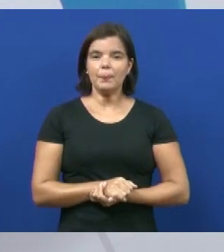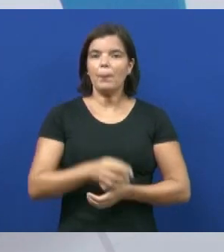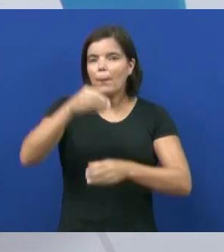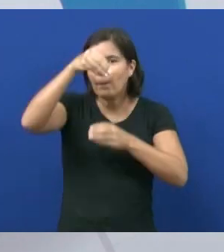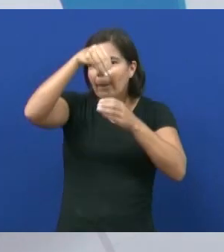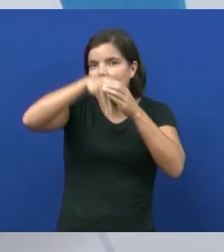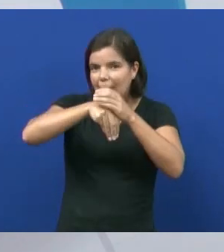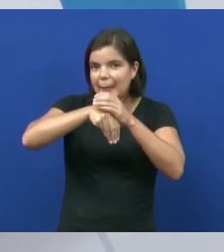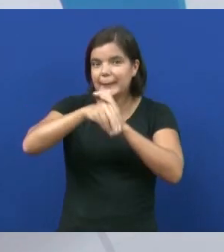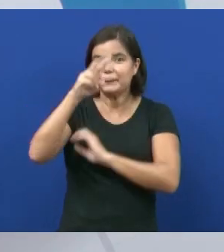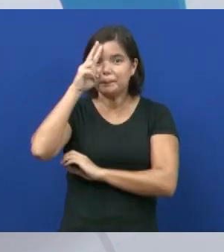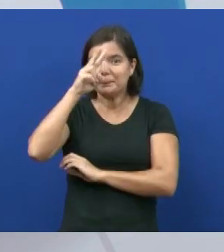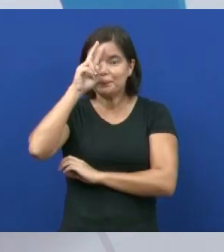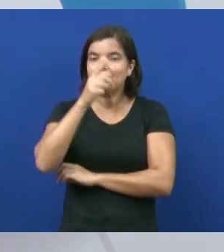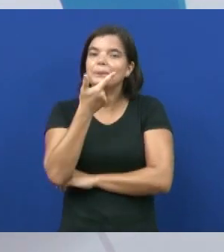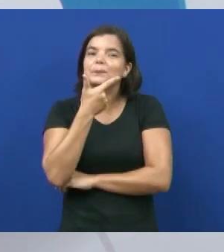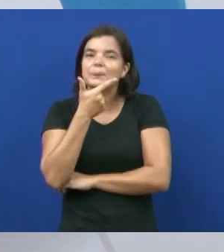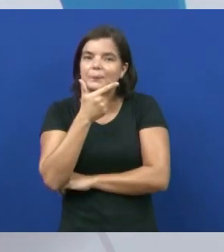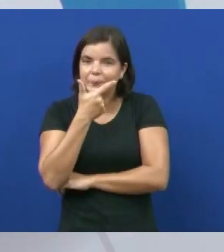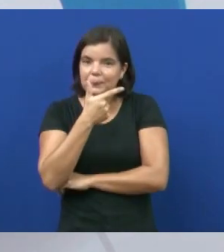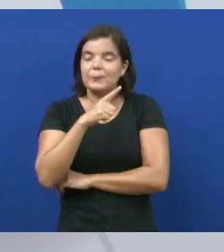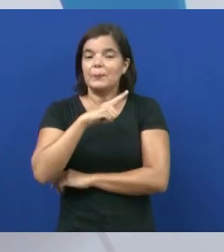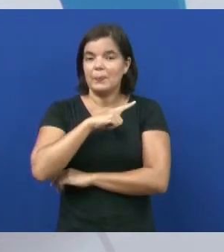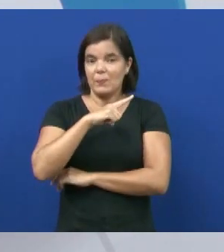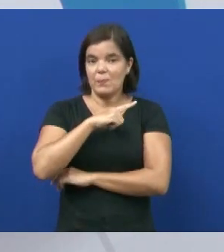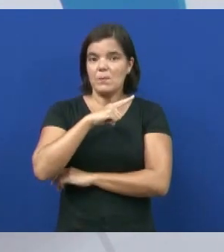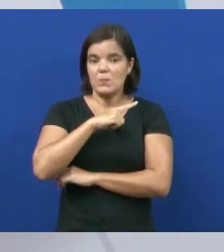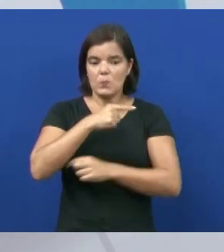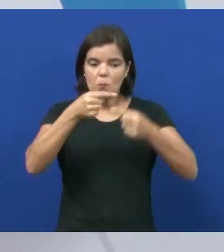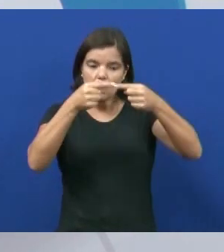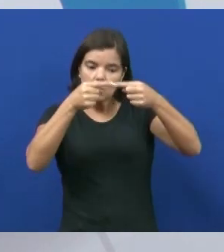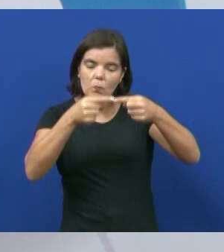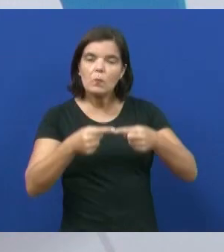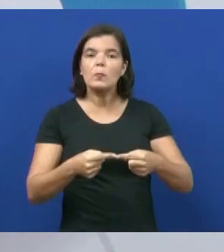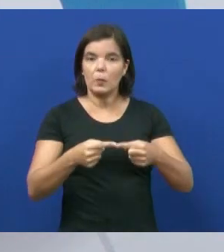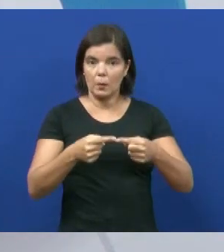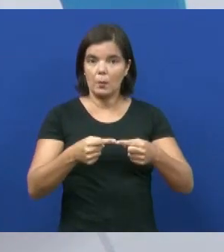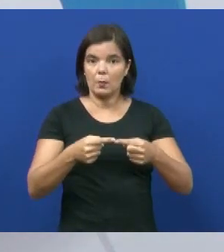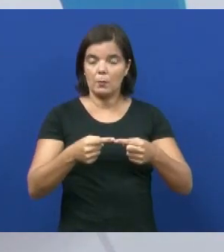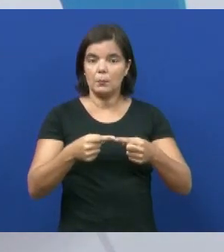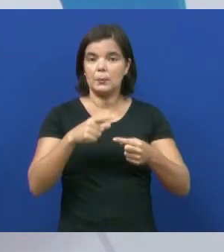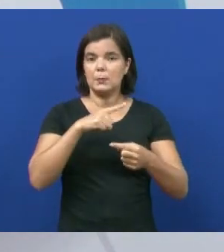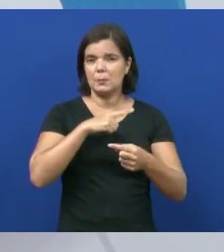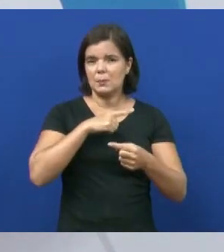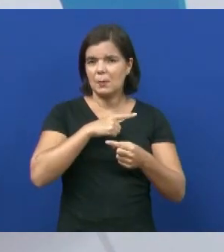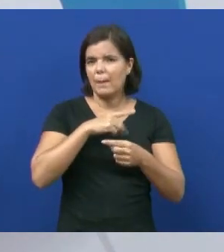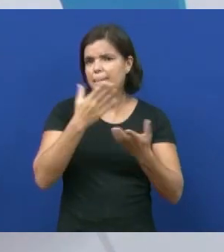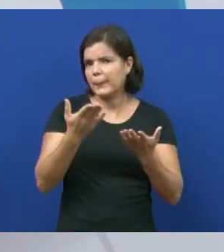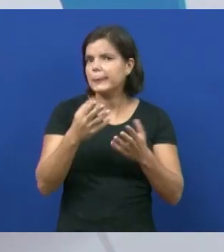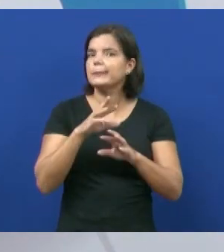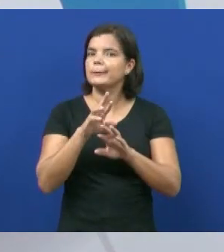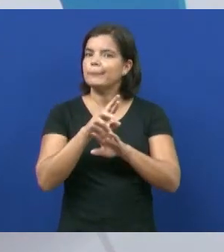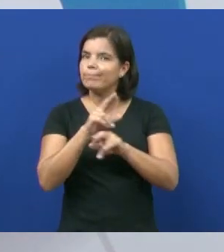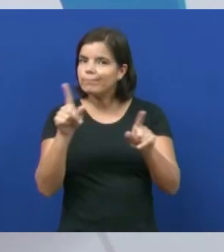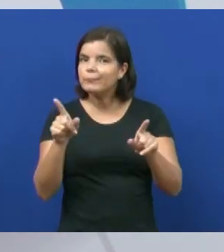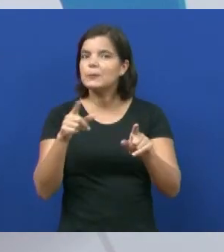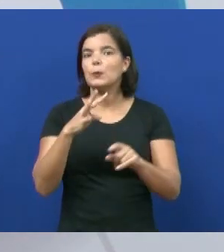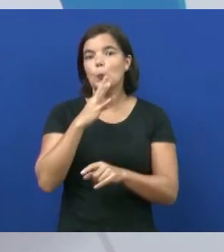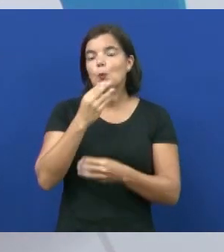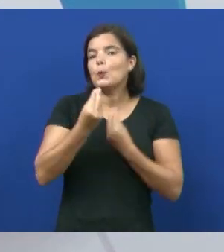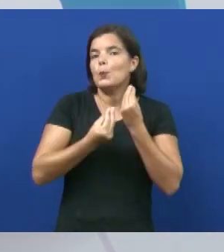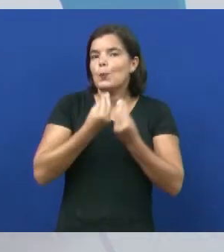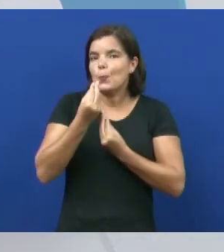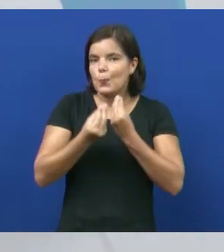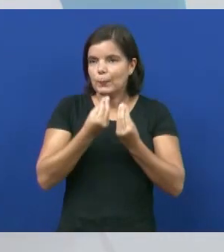Dentro do conto de humor, especificamente, essa coesão se estabelece de uma forma mais peculiar. Vamos conhecer como